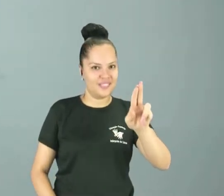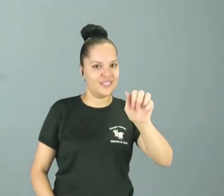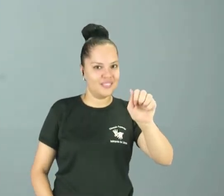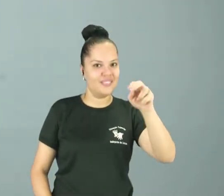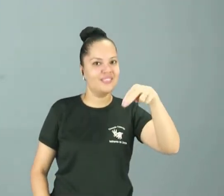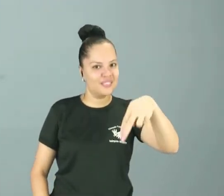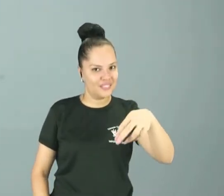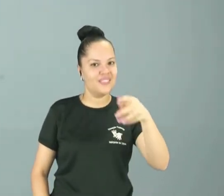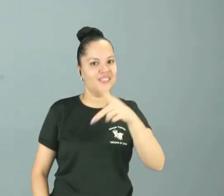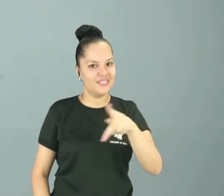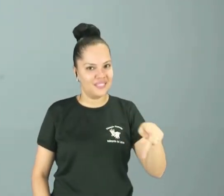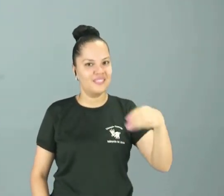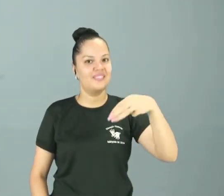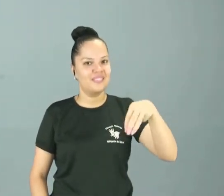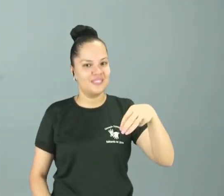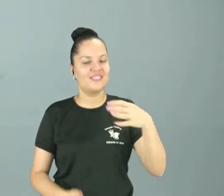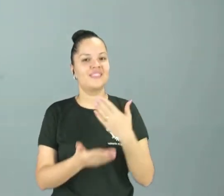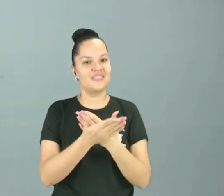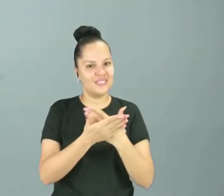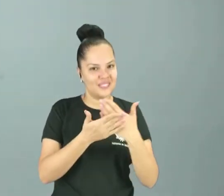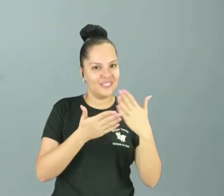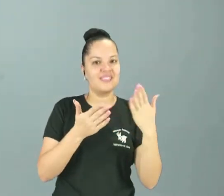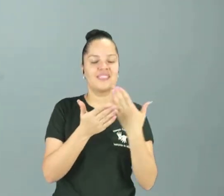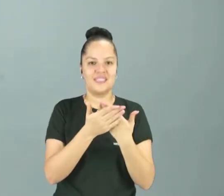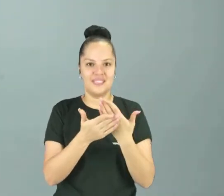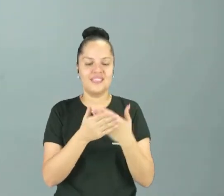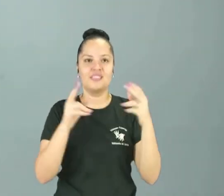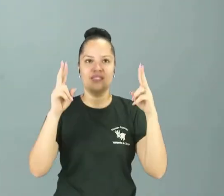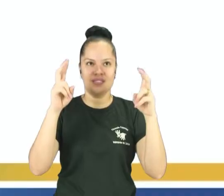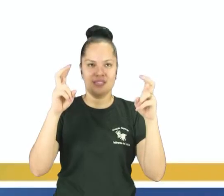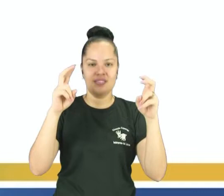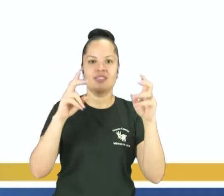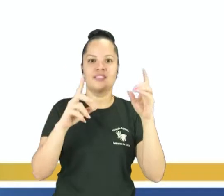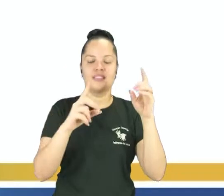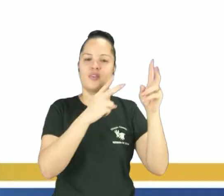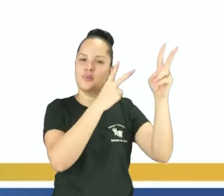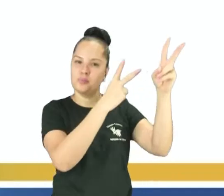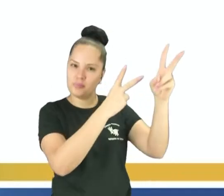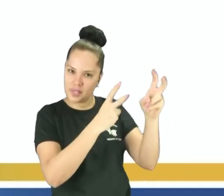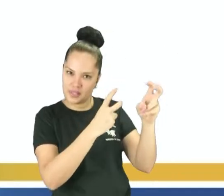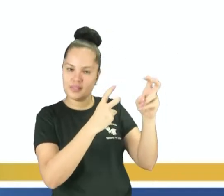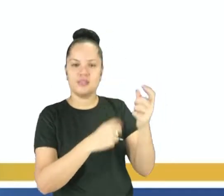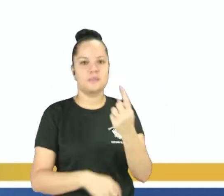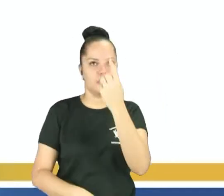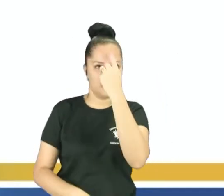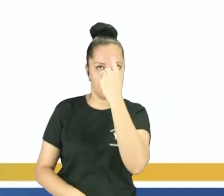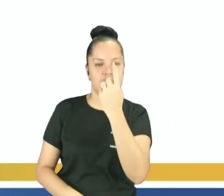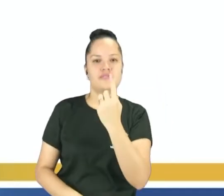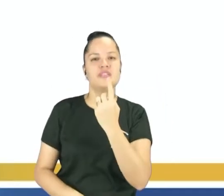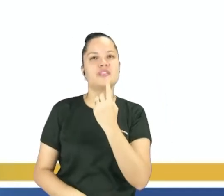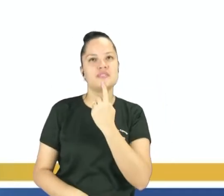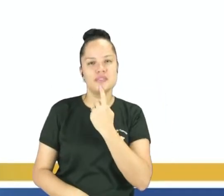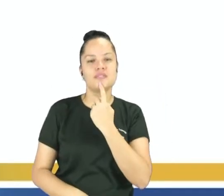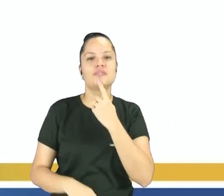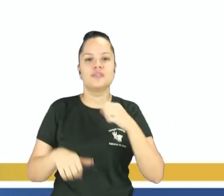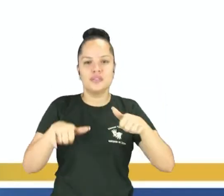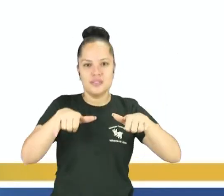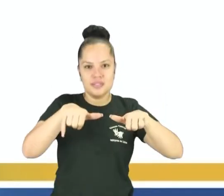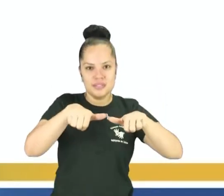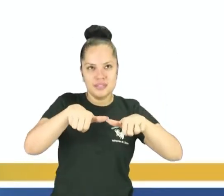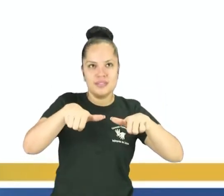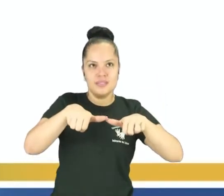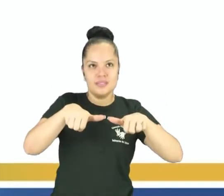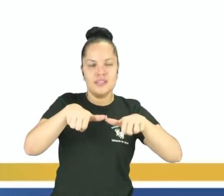matemática. Então vamos iniciar nossa aula. O nosso tema de hoje é identificação de figuras obtidas por simetrias de